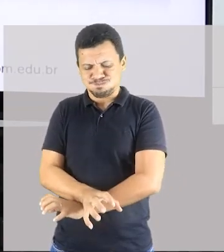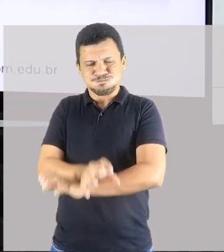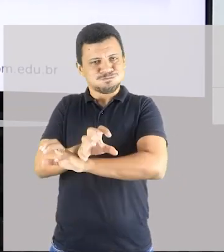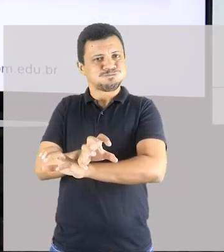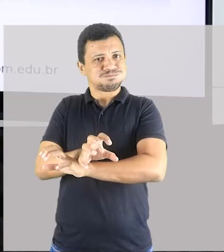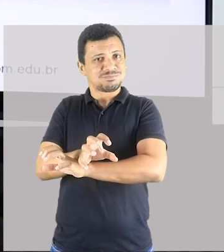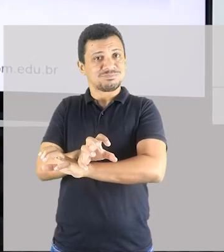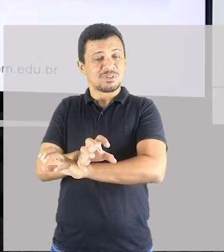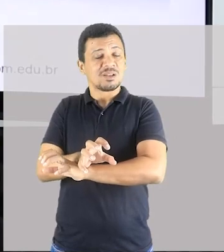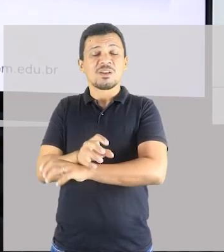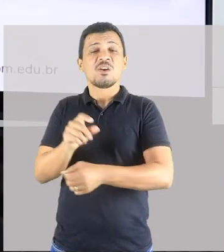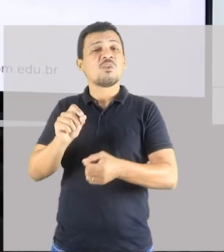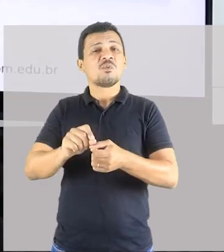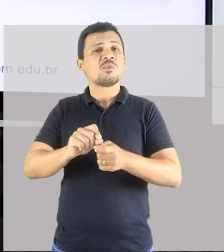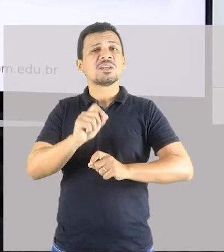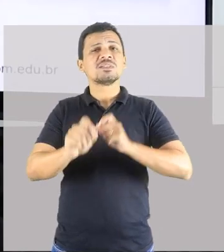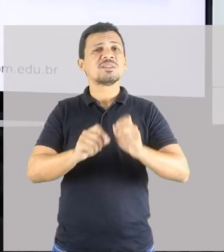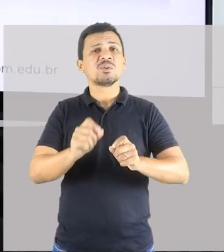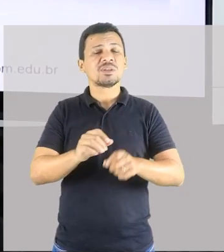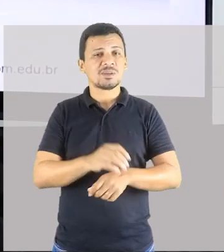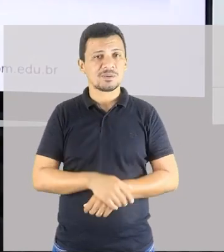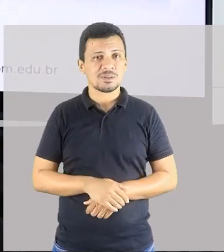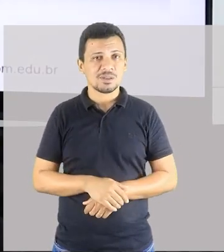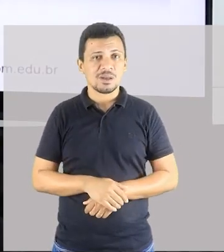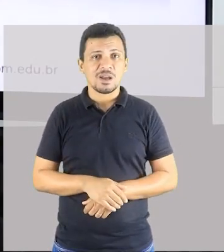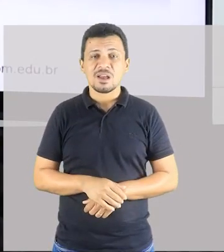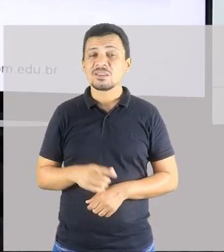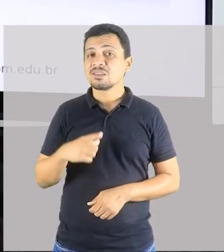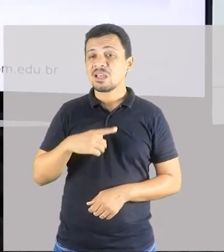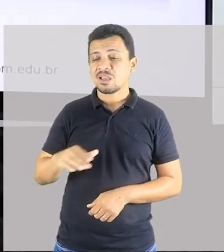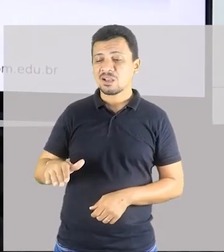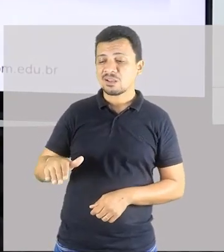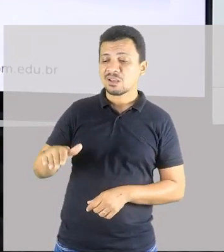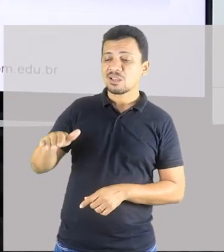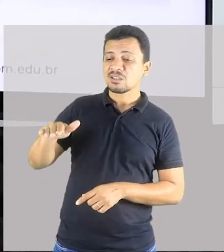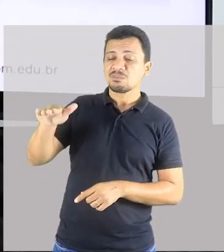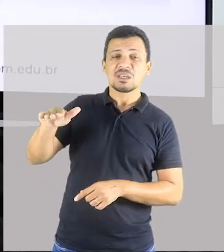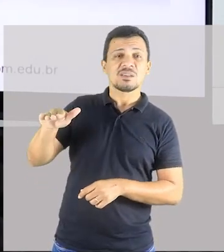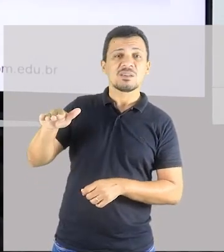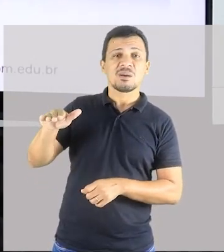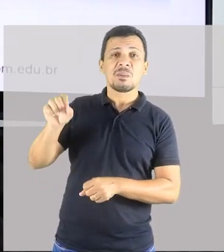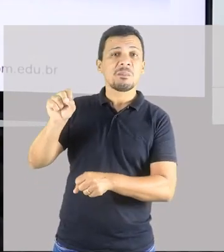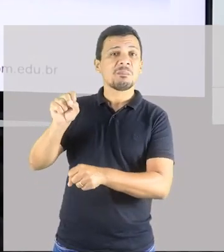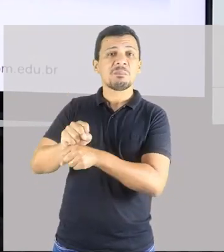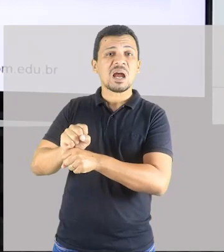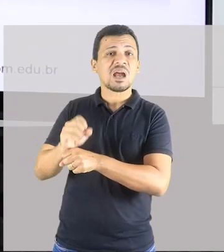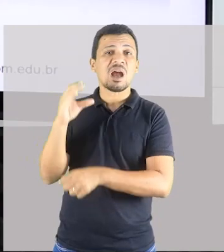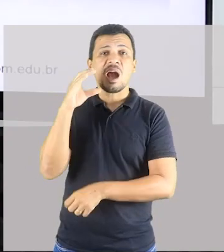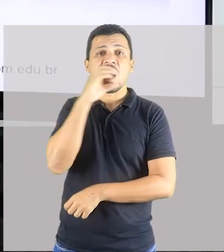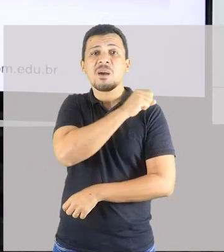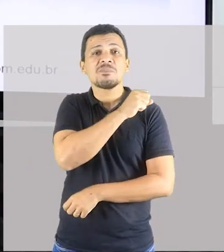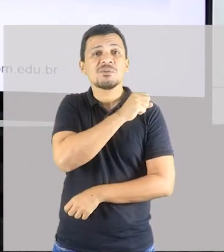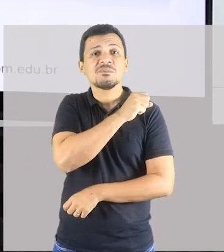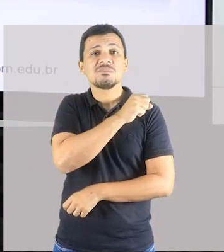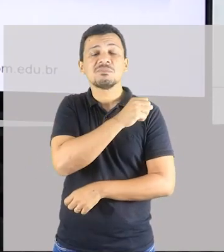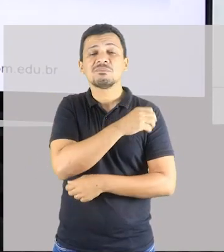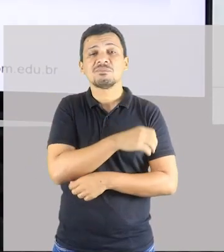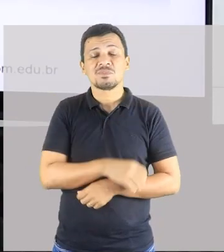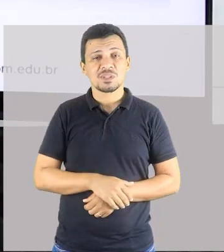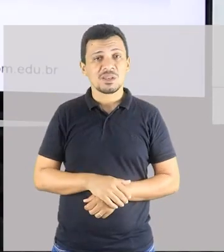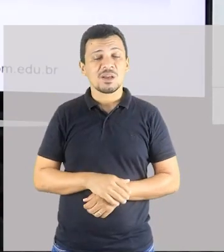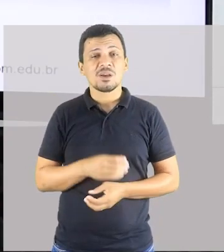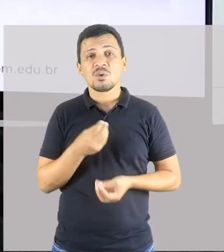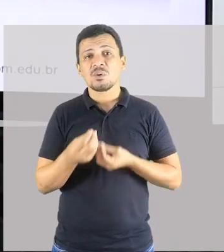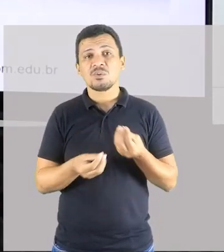densidade óssea. Isso faz com que as epífises de crescimento elas se fechem mais rapidamente no indivíduo. Então a epífise